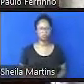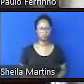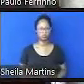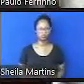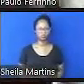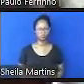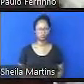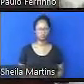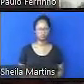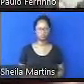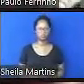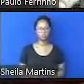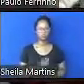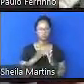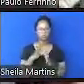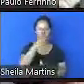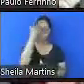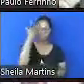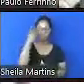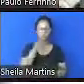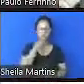o som está desativado.